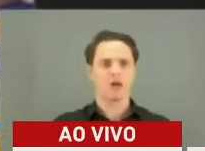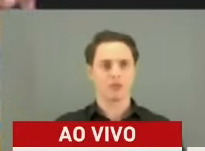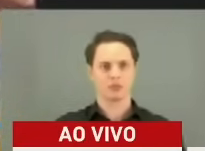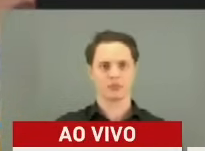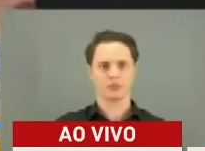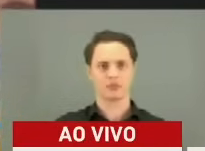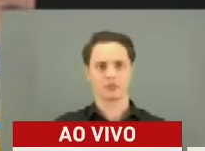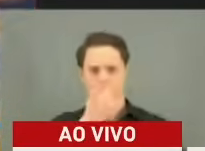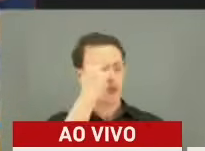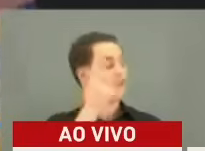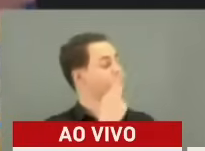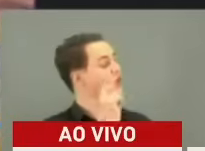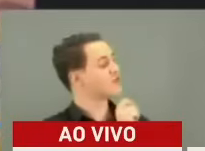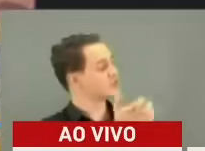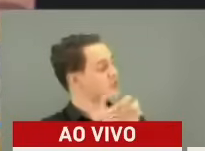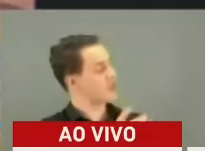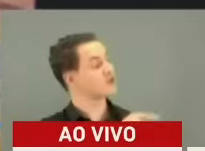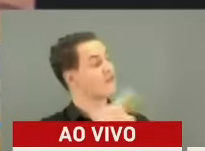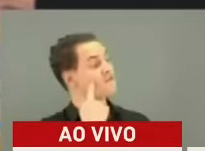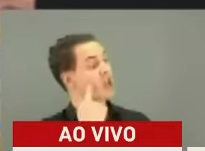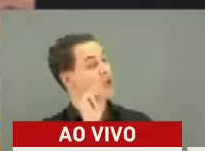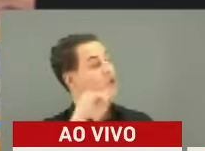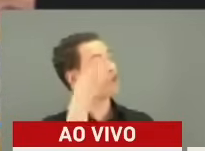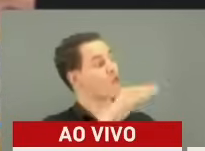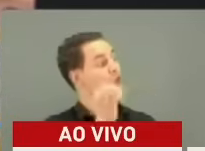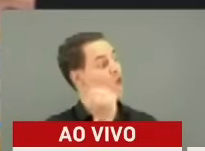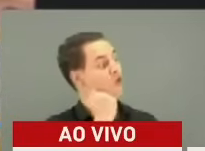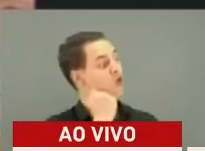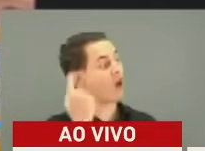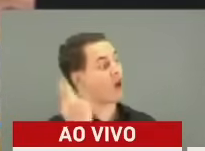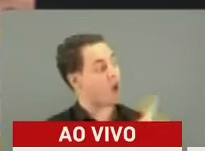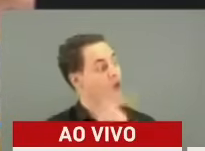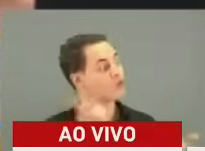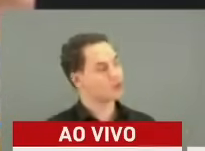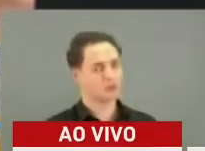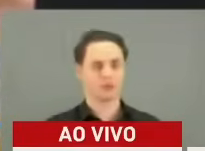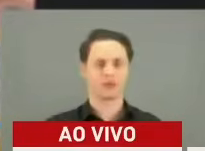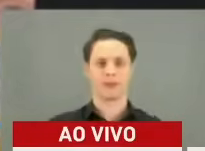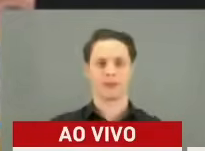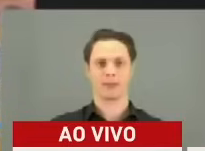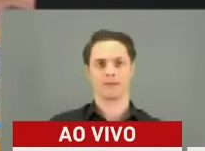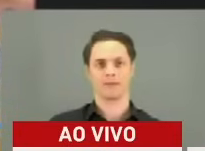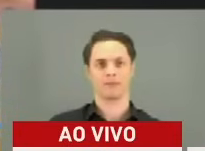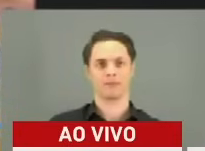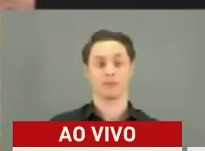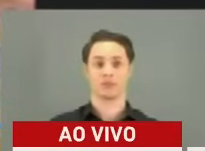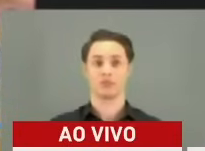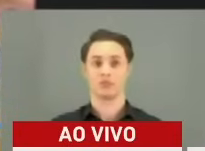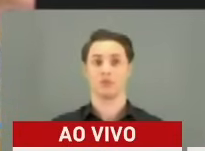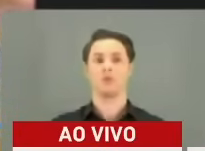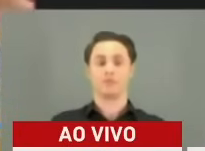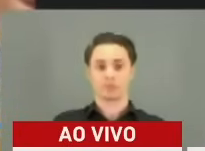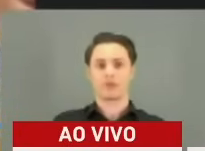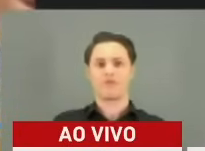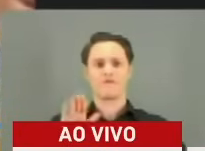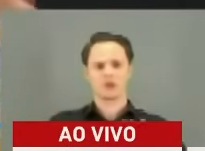fala o que você quer falar, que você vai ver o que, vai ser tomar, que, o que você vai tomar pela cara. Ou seja, nós aqui num ambiente de embate político, muitas vezes a gente